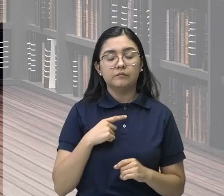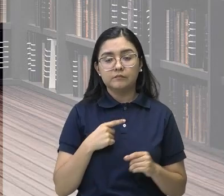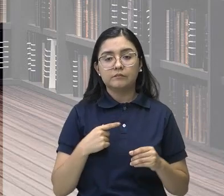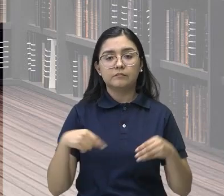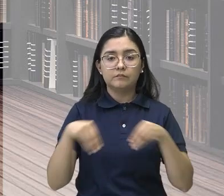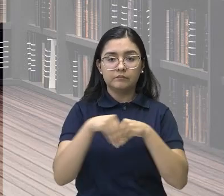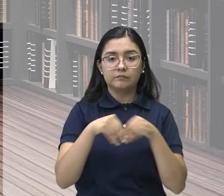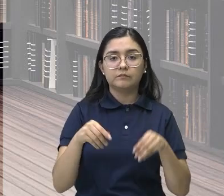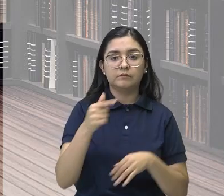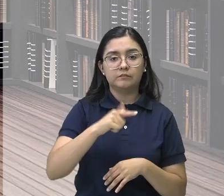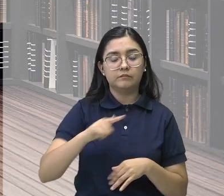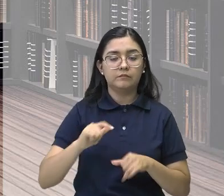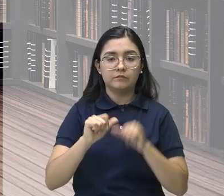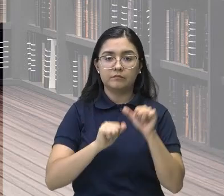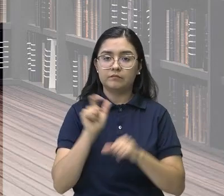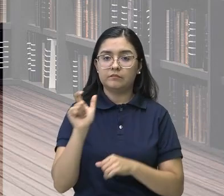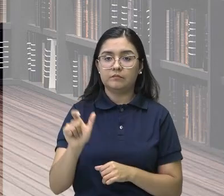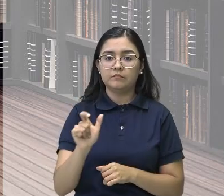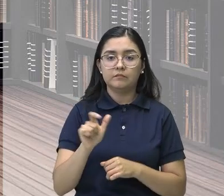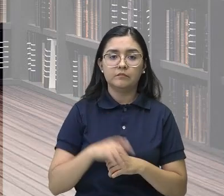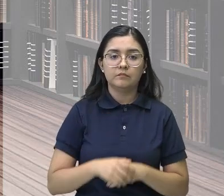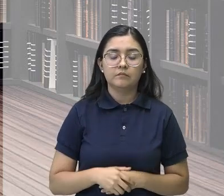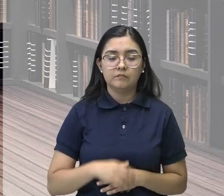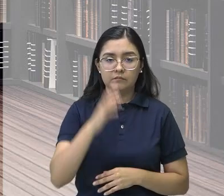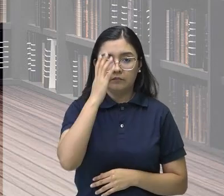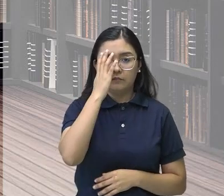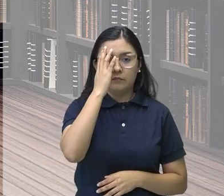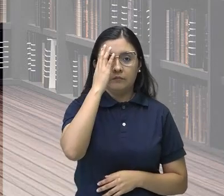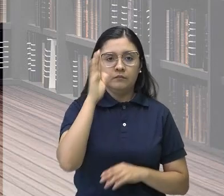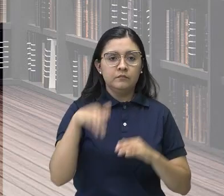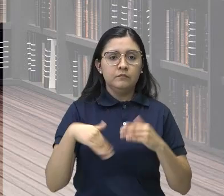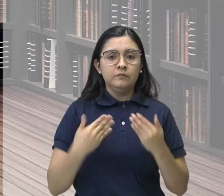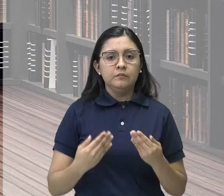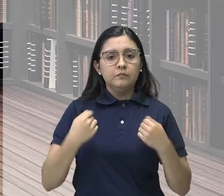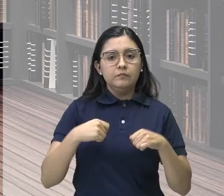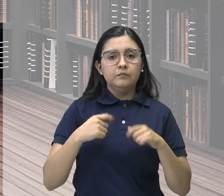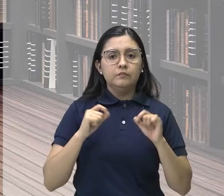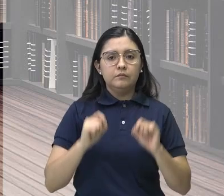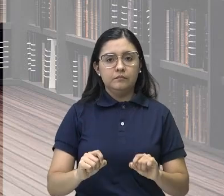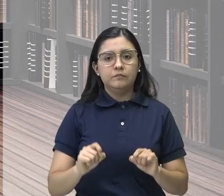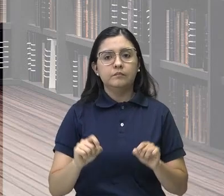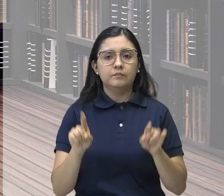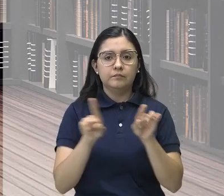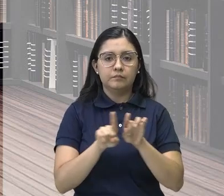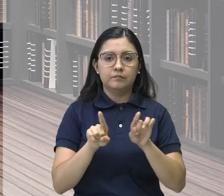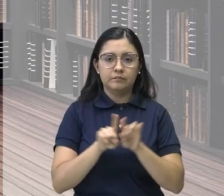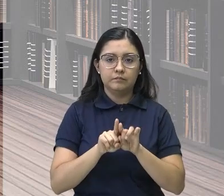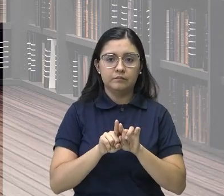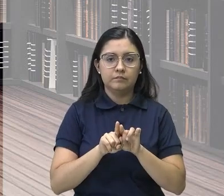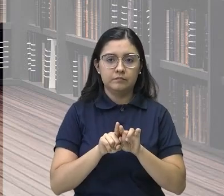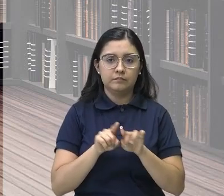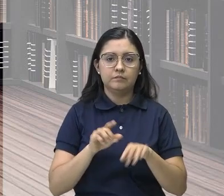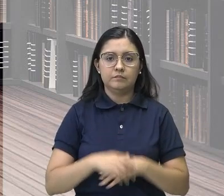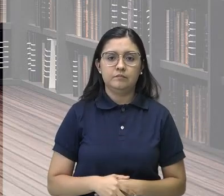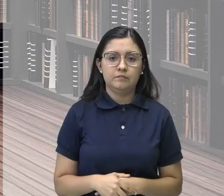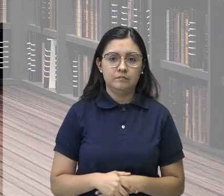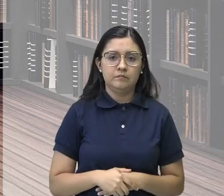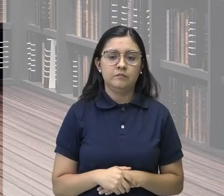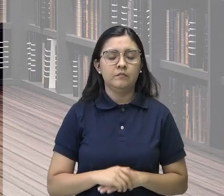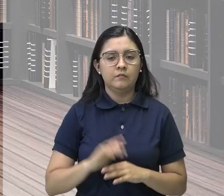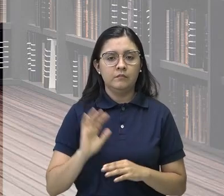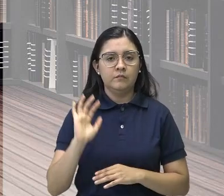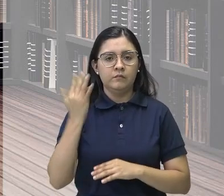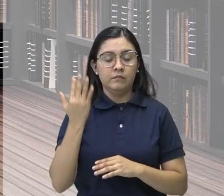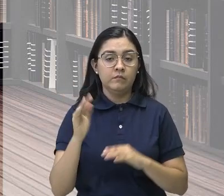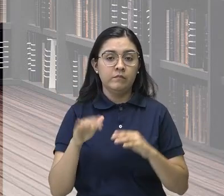não alterar a palavra não conta na permutação. Logo, devemos subtrair os casos em que isso